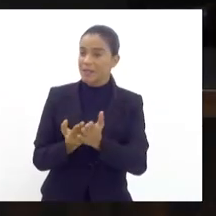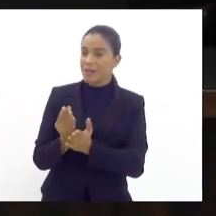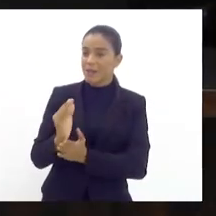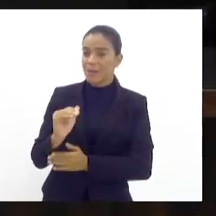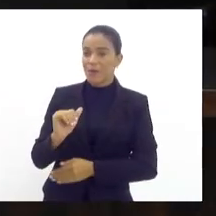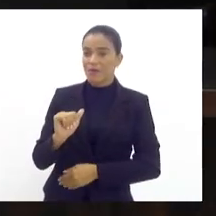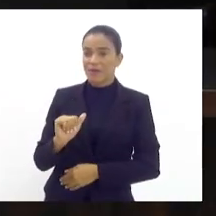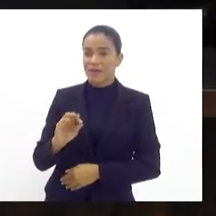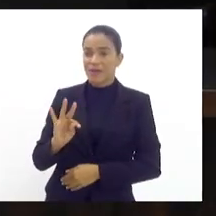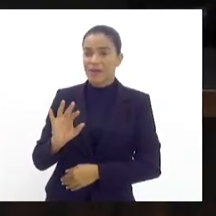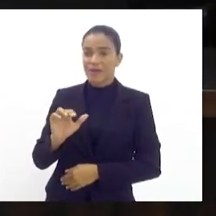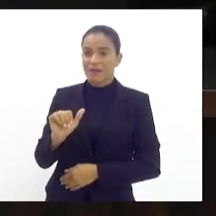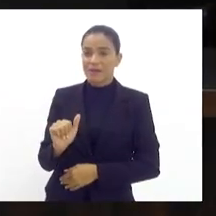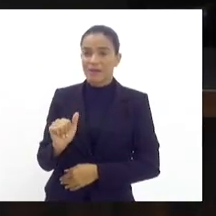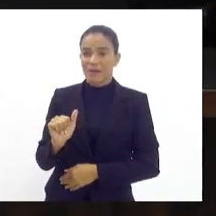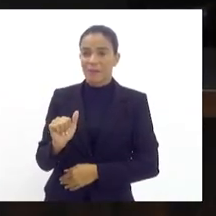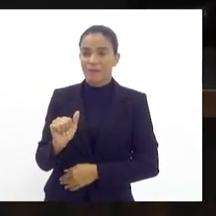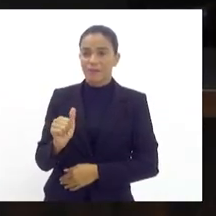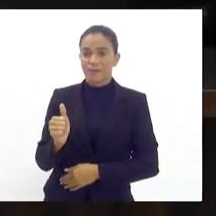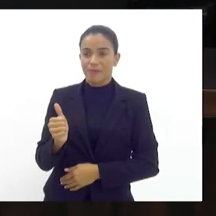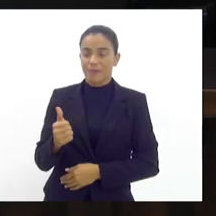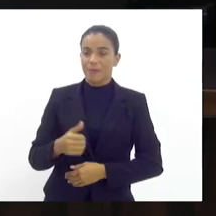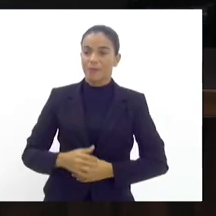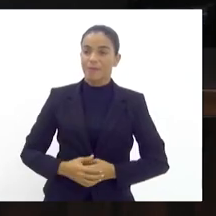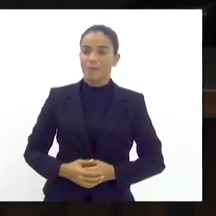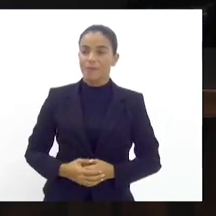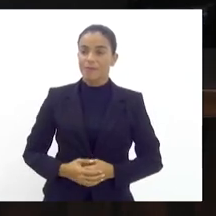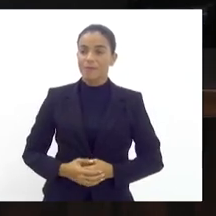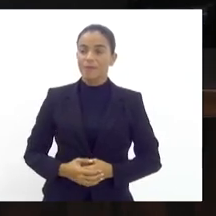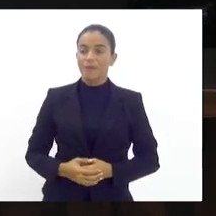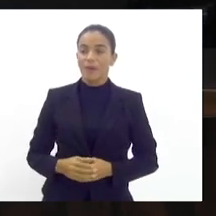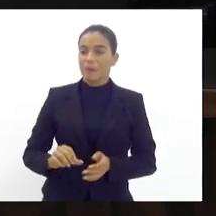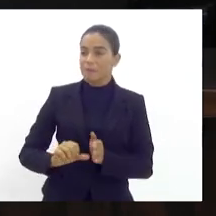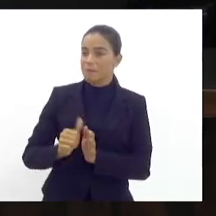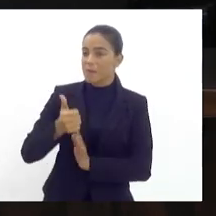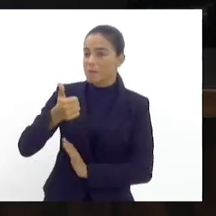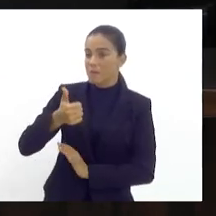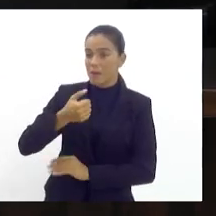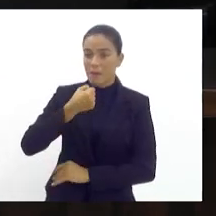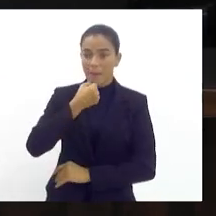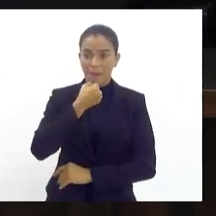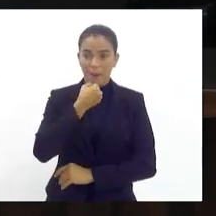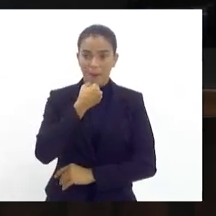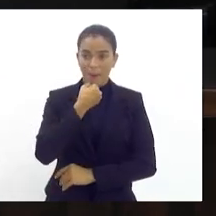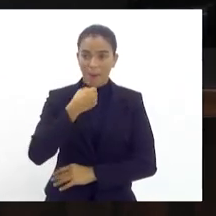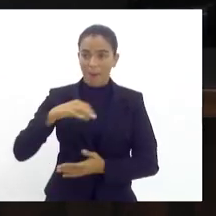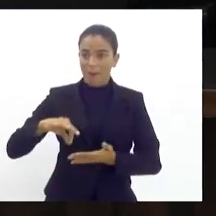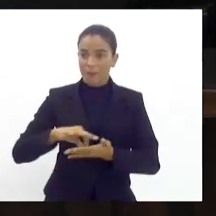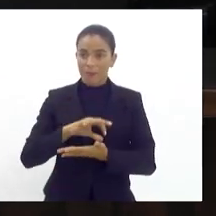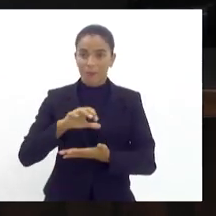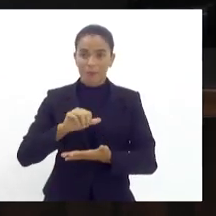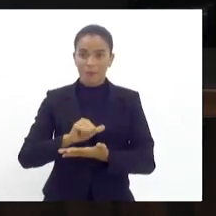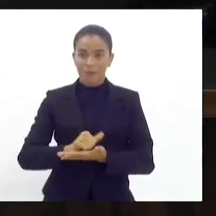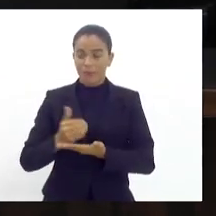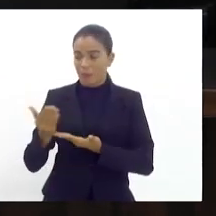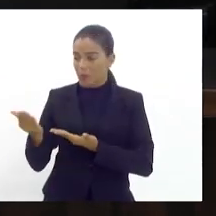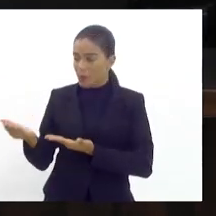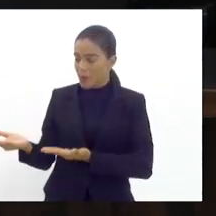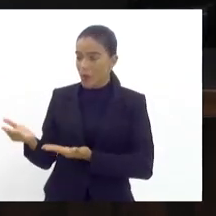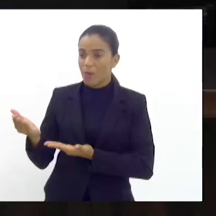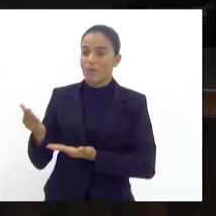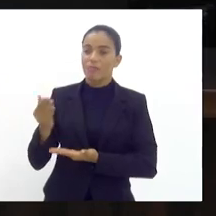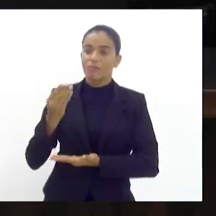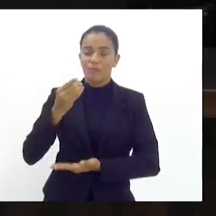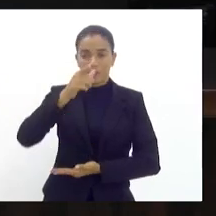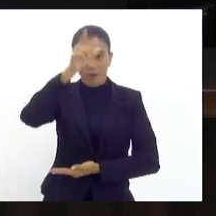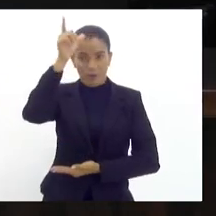da ata Paz ao expediente Inicial primeiro aradora escrito nobre amigo deputado Luiz